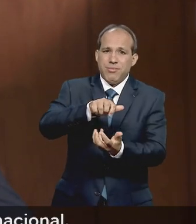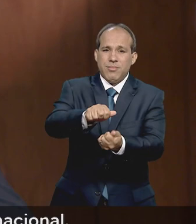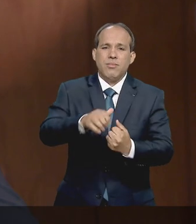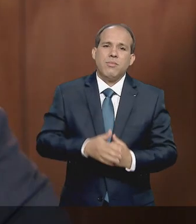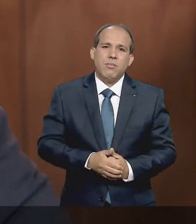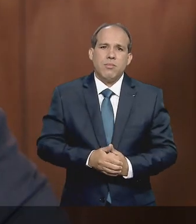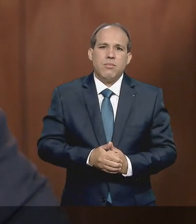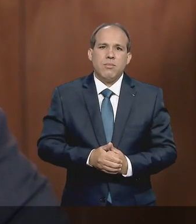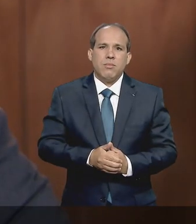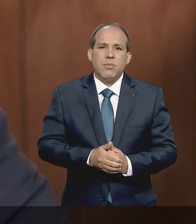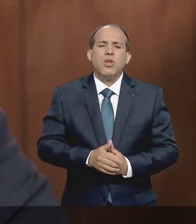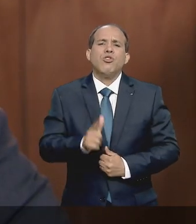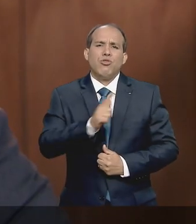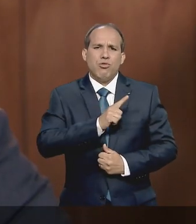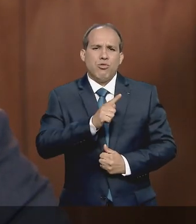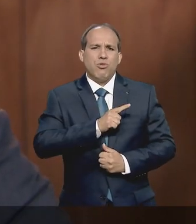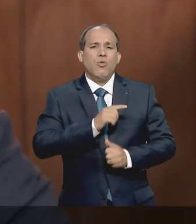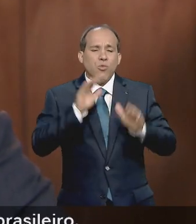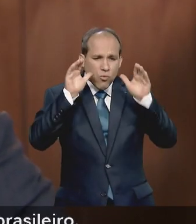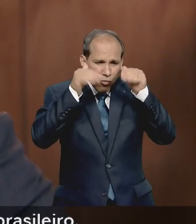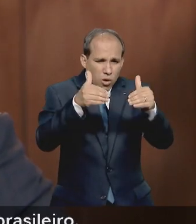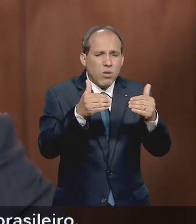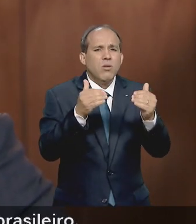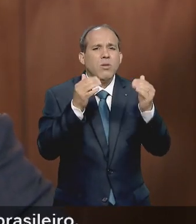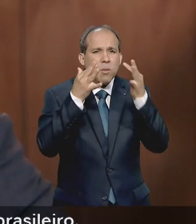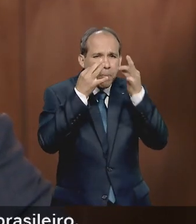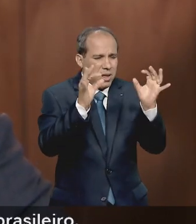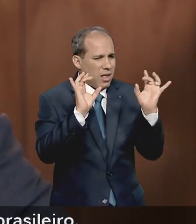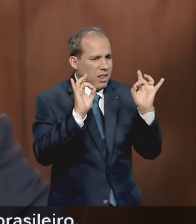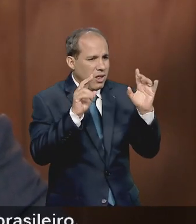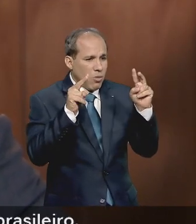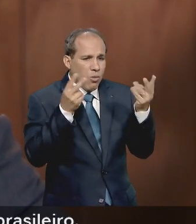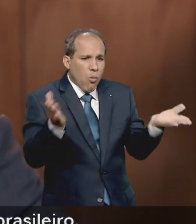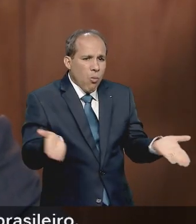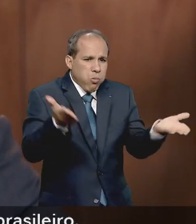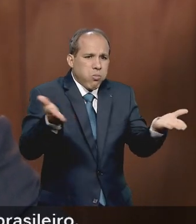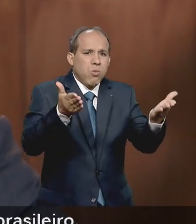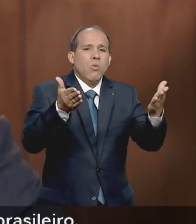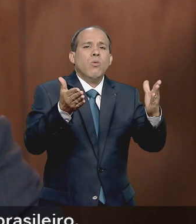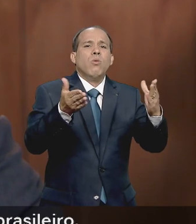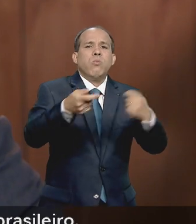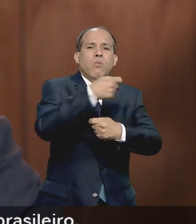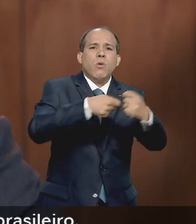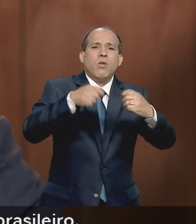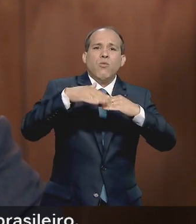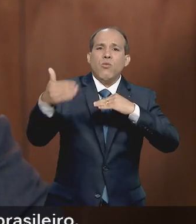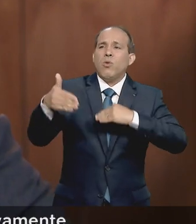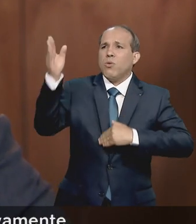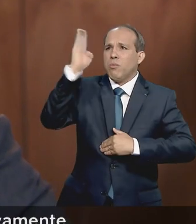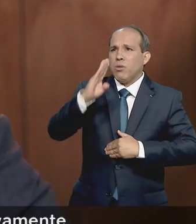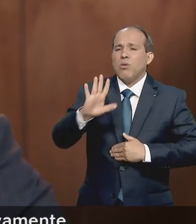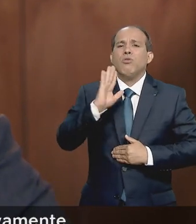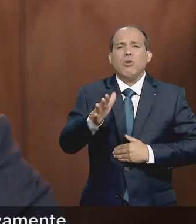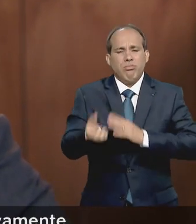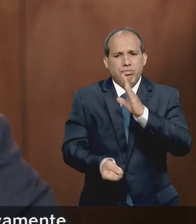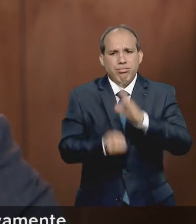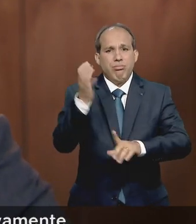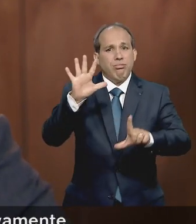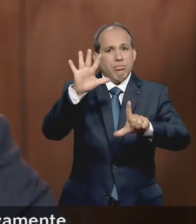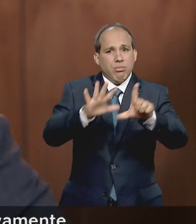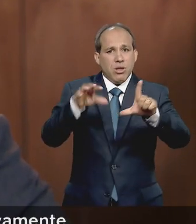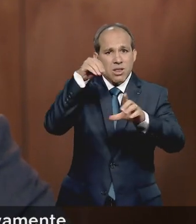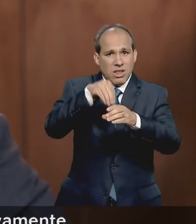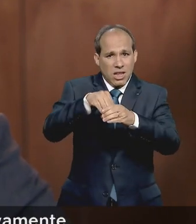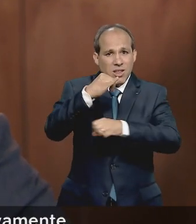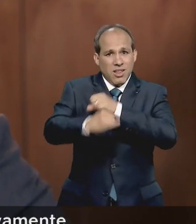internacional dedicamos igualmente especial atenção a promoção do Comércio Exterior brasileiro inauguramos